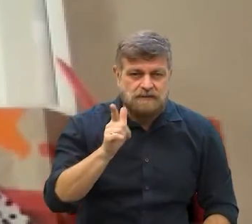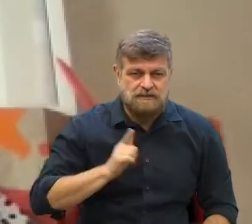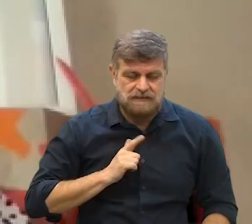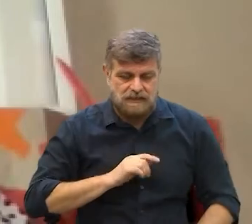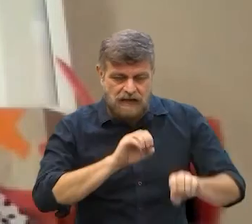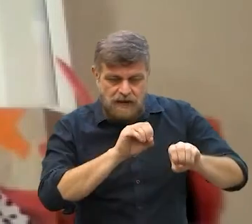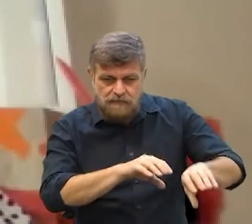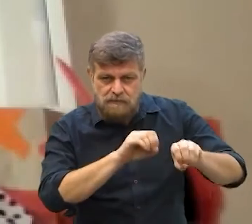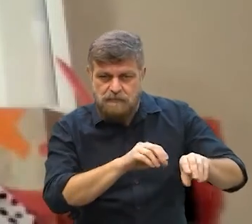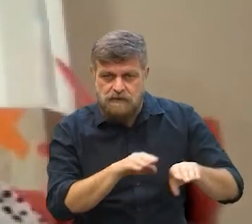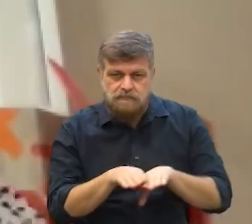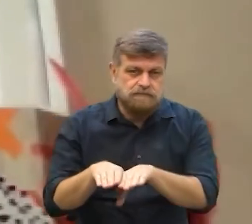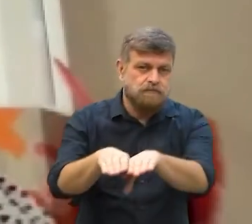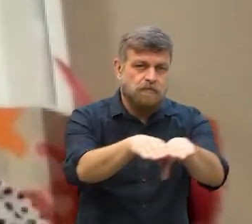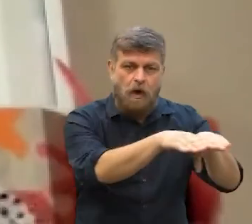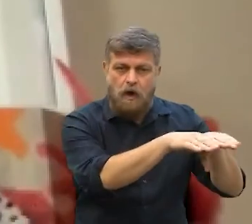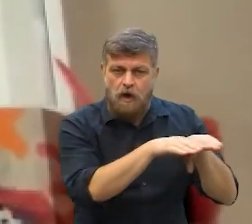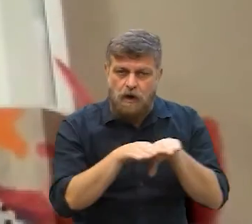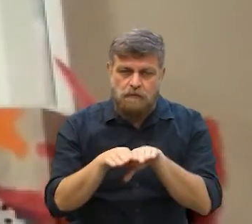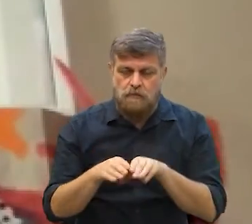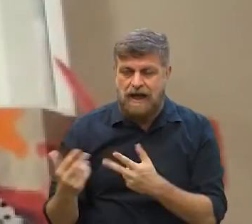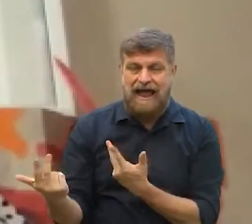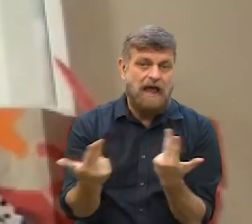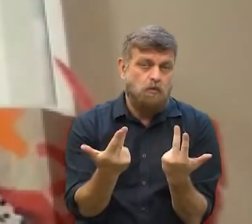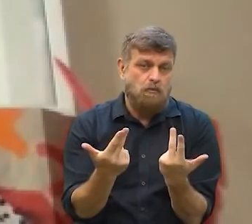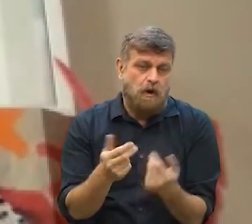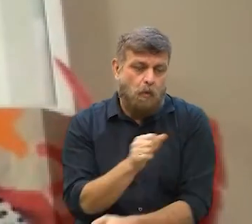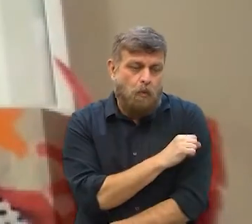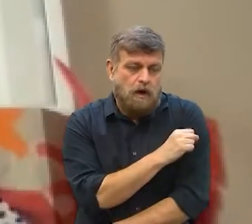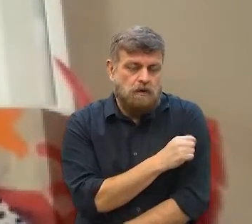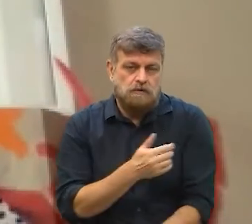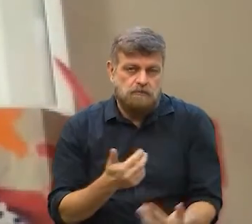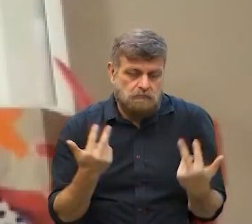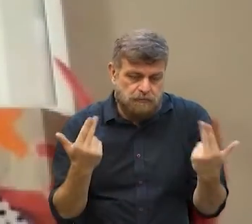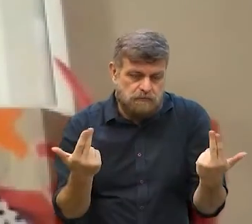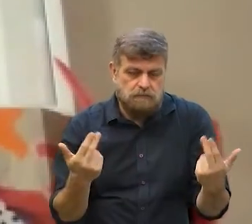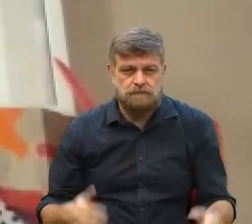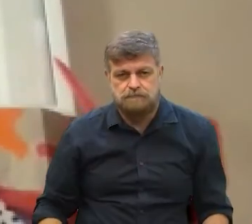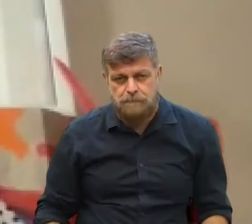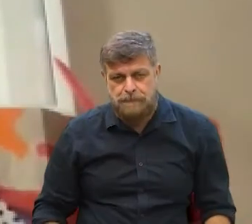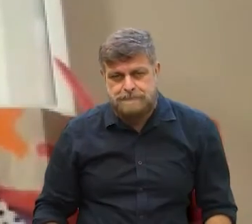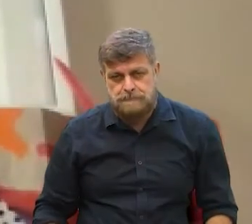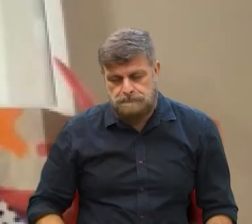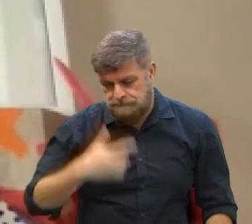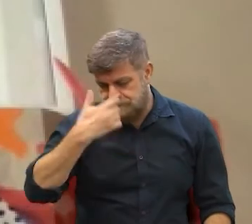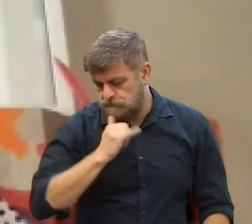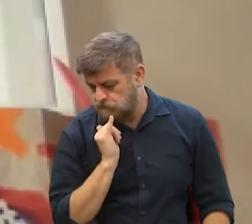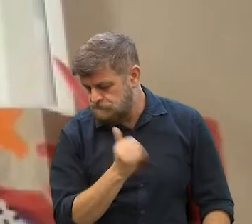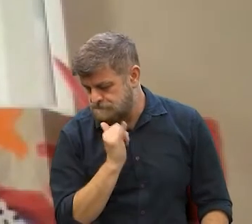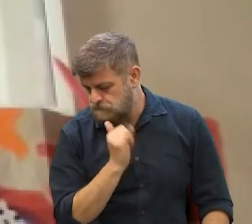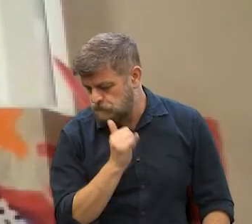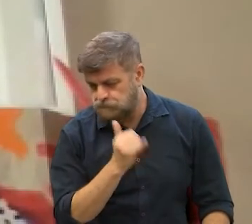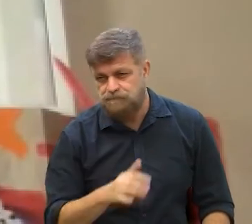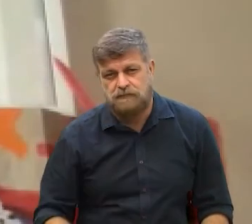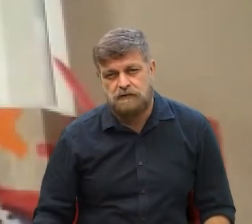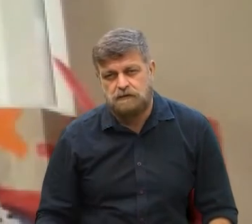às aulas, como são as aulas de todos os alunos. Então, como eu disse para você,